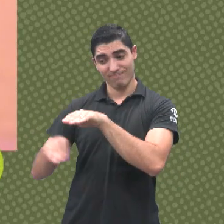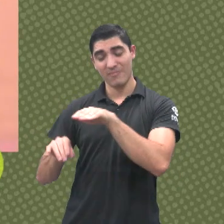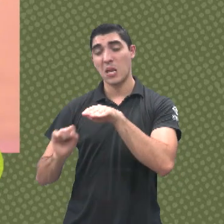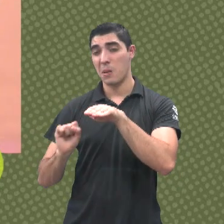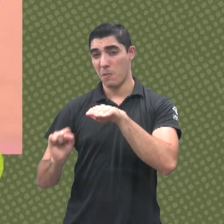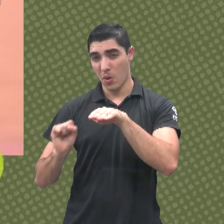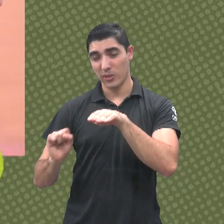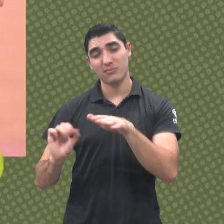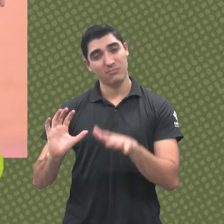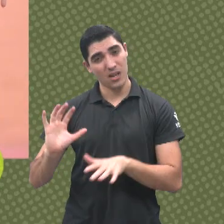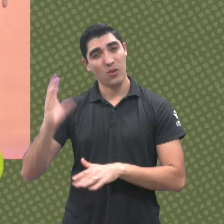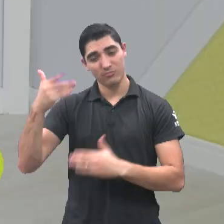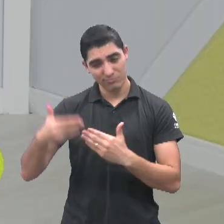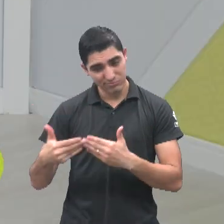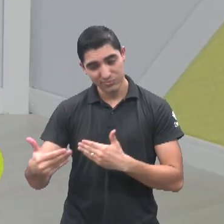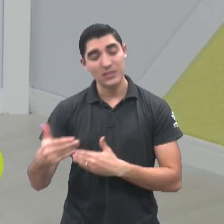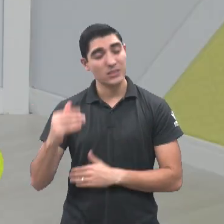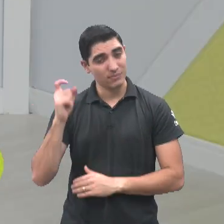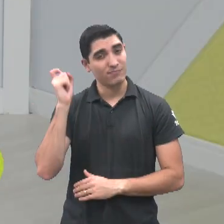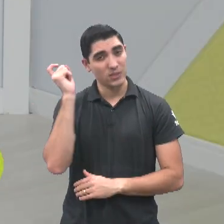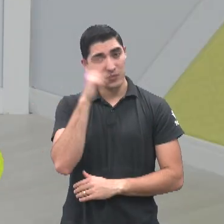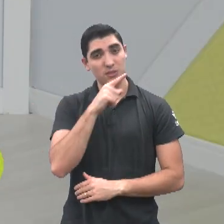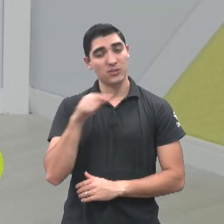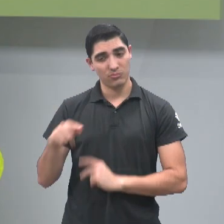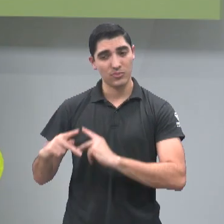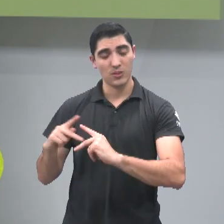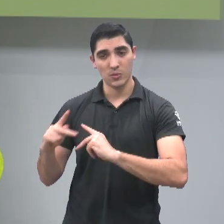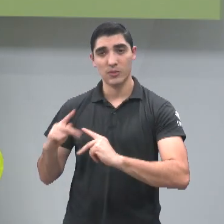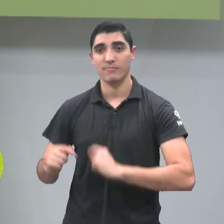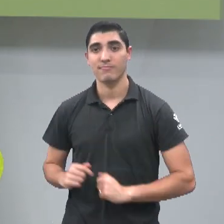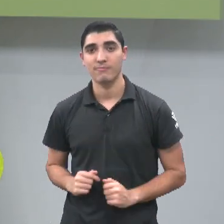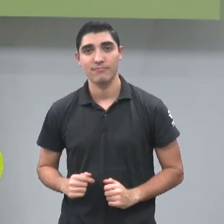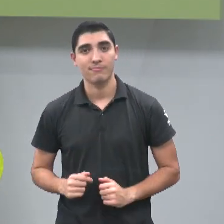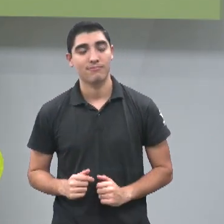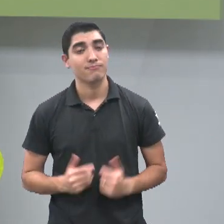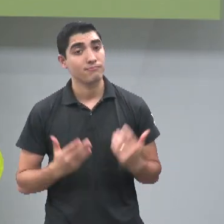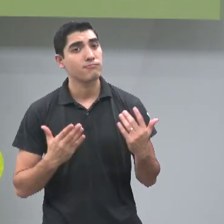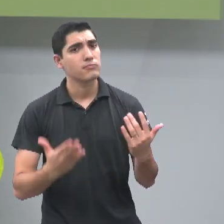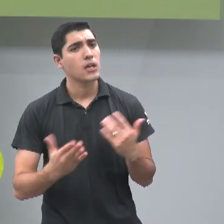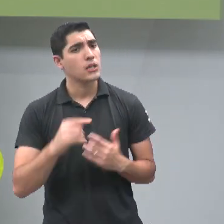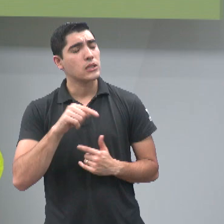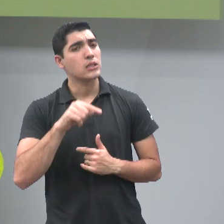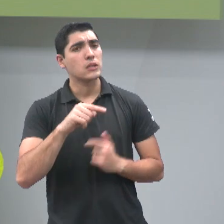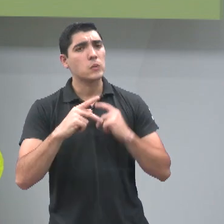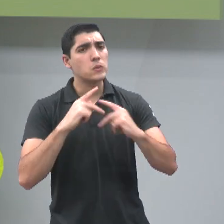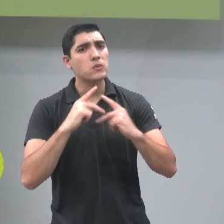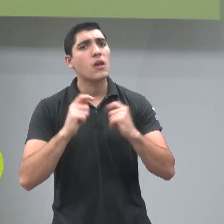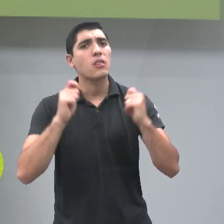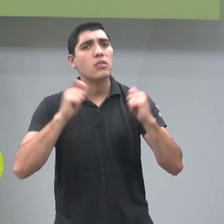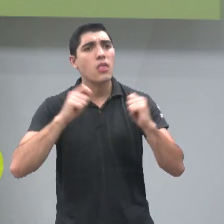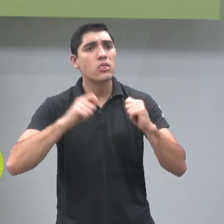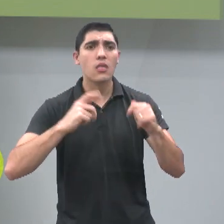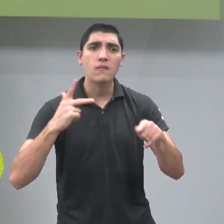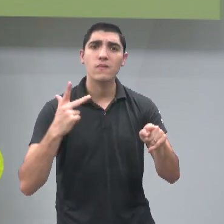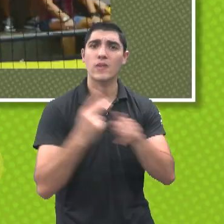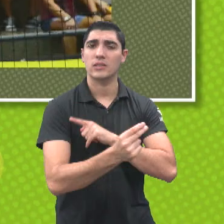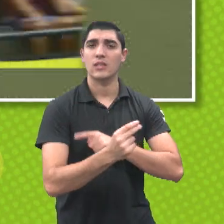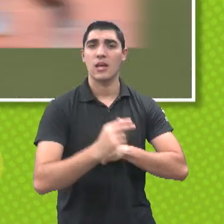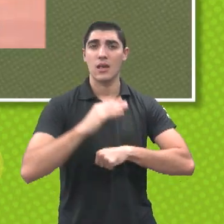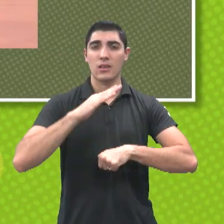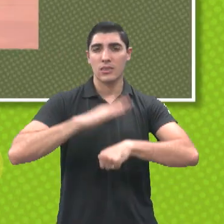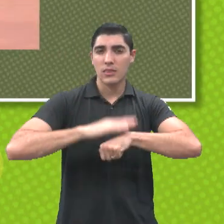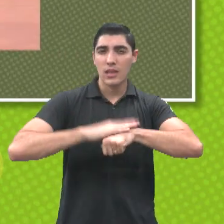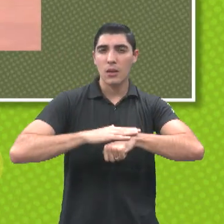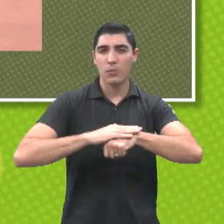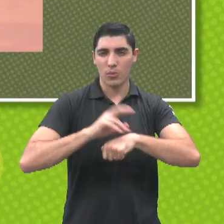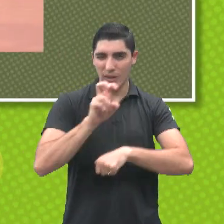mais difícil, mais complicada a situação do vôlei São José, hein, Brunão? E parecia ter o jogo na mão, né? No tie-break também tomou a